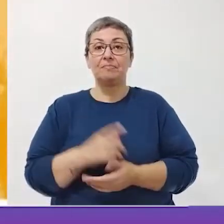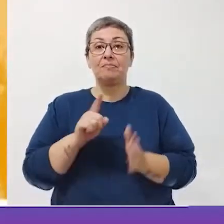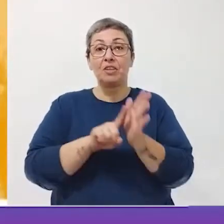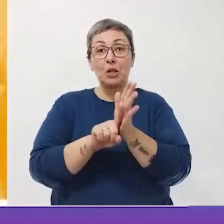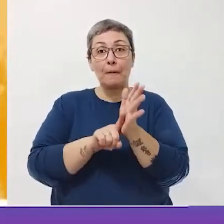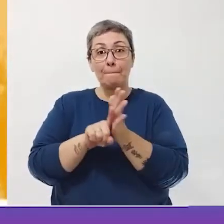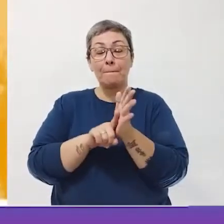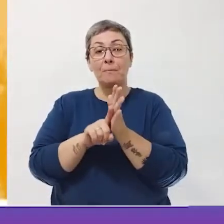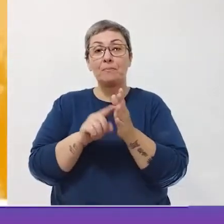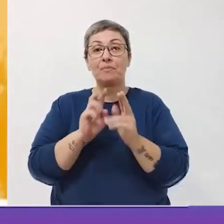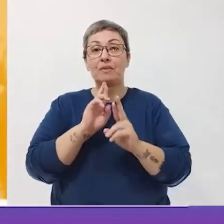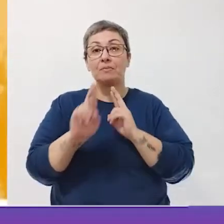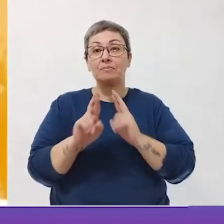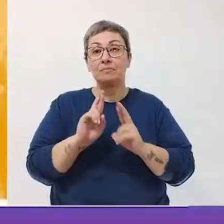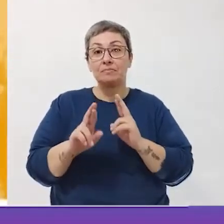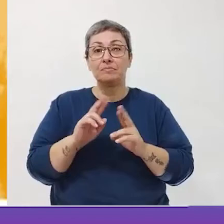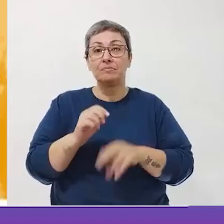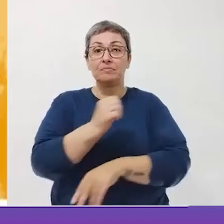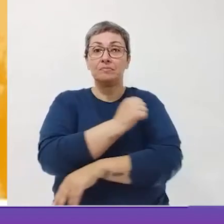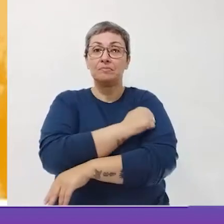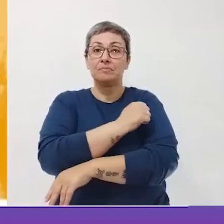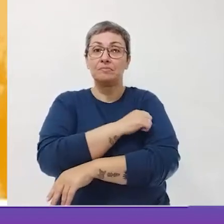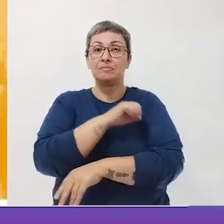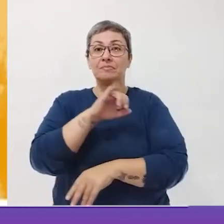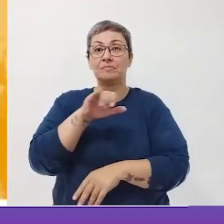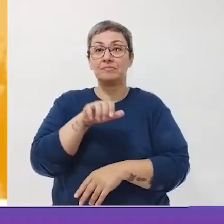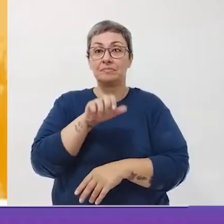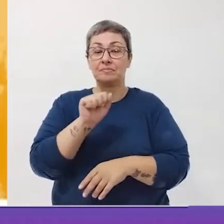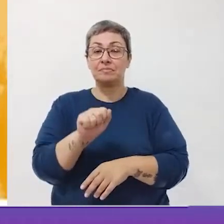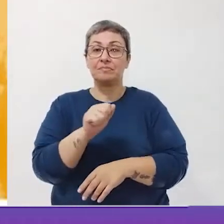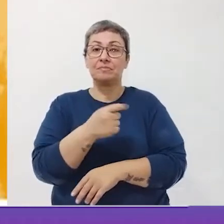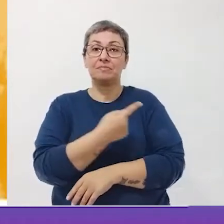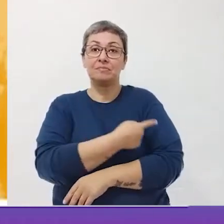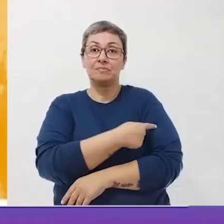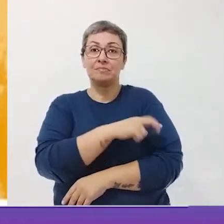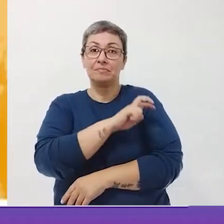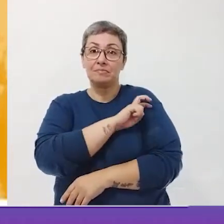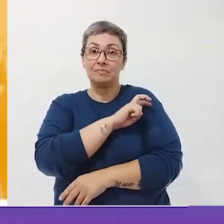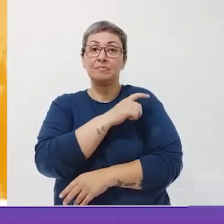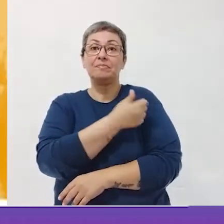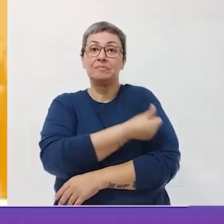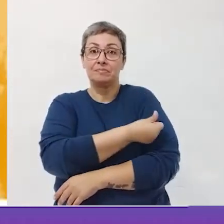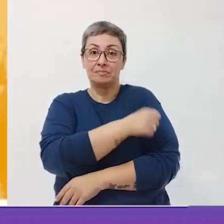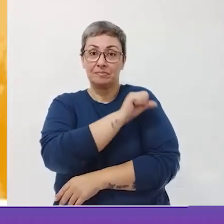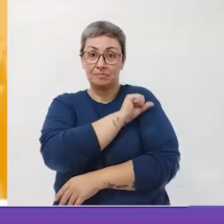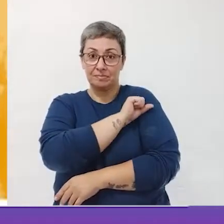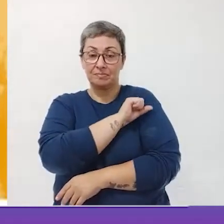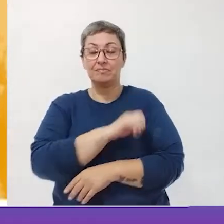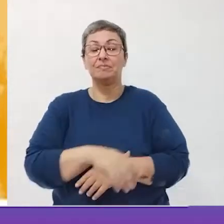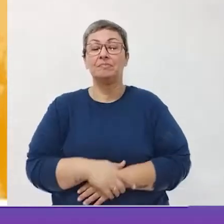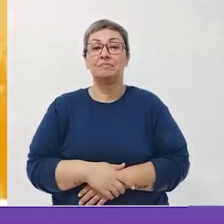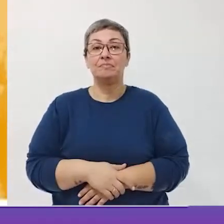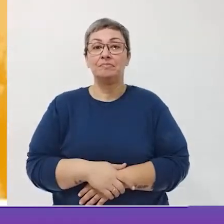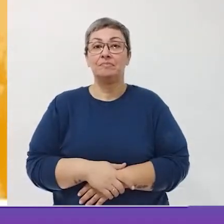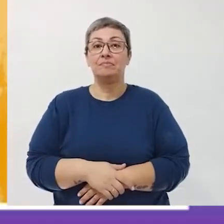As pesquisas foram respondidas pelos educandos e educandas da EJA do ciclo 1 e do ciclo 2.